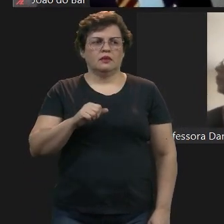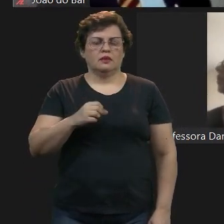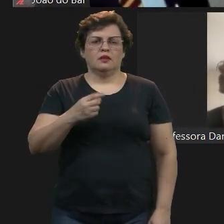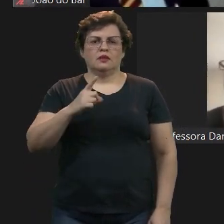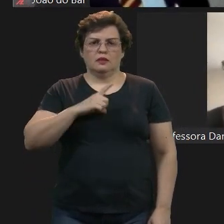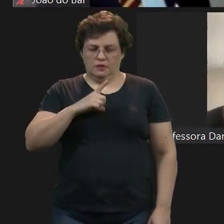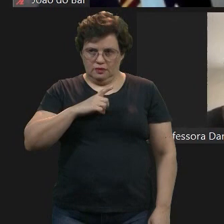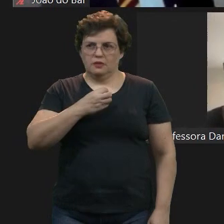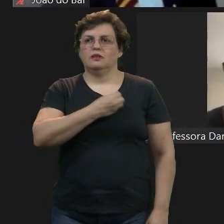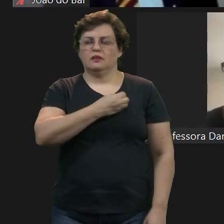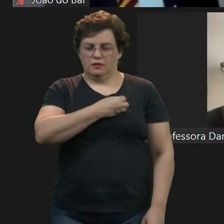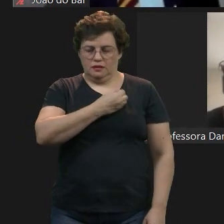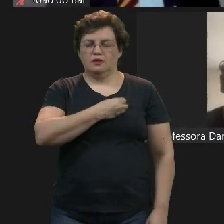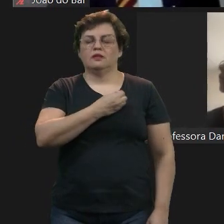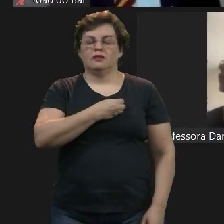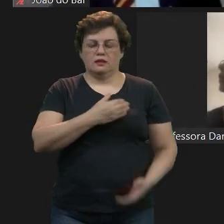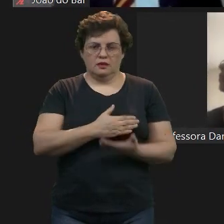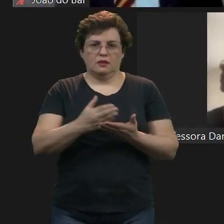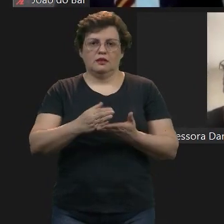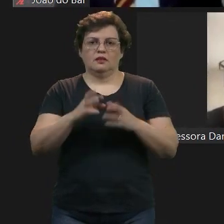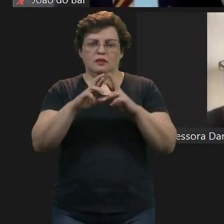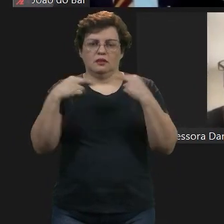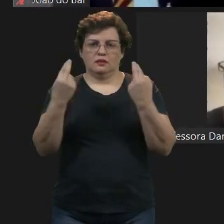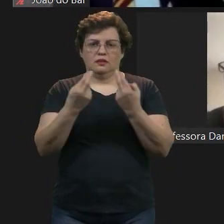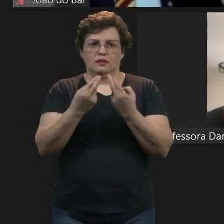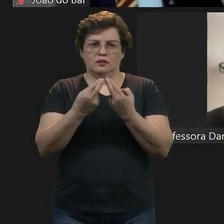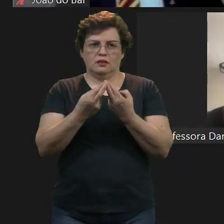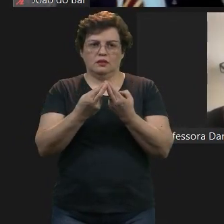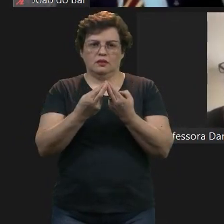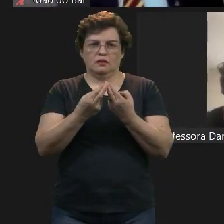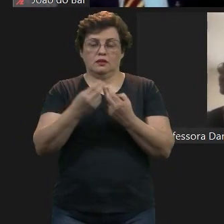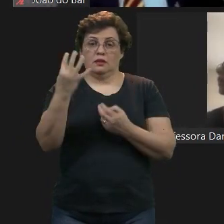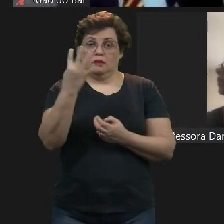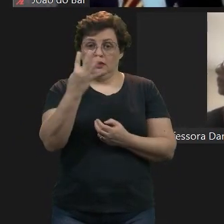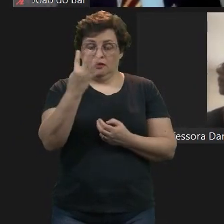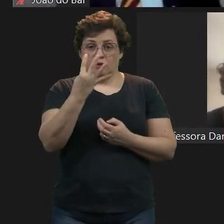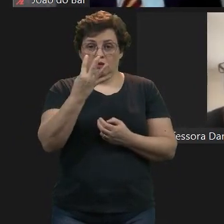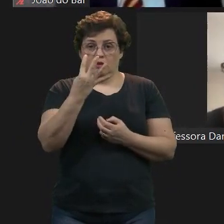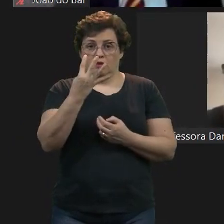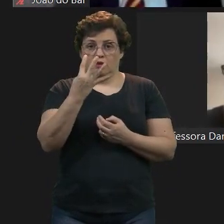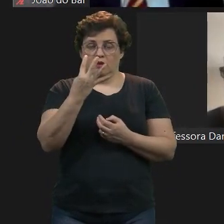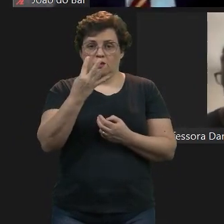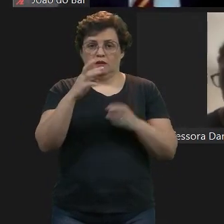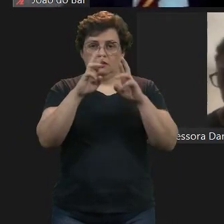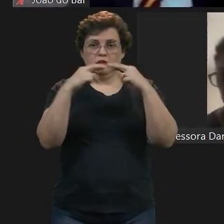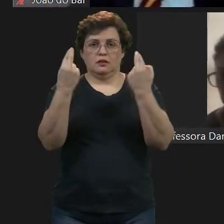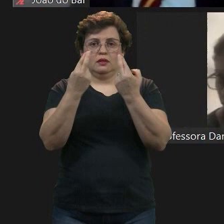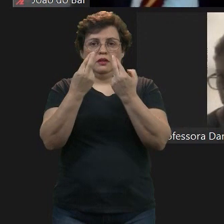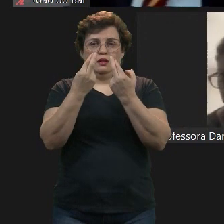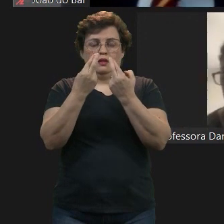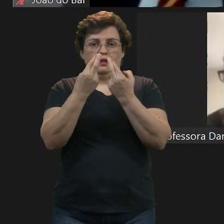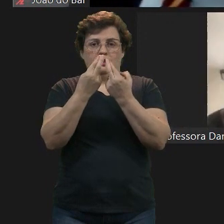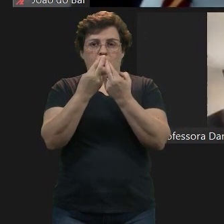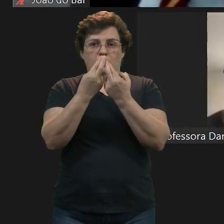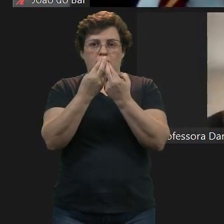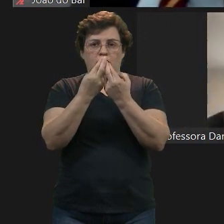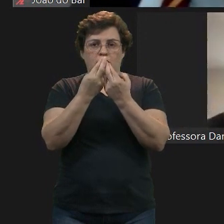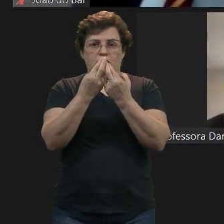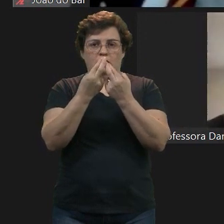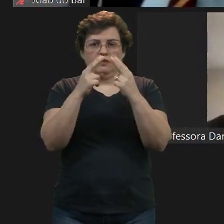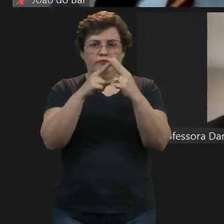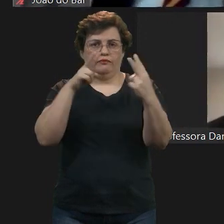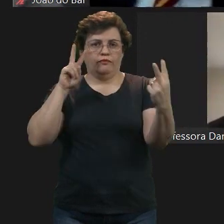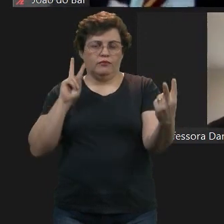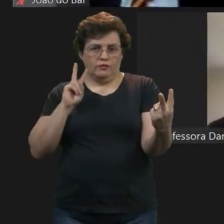número regimental, declaro aberta a presente sessão. Trata-se da quarta sessão ordinária virtual da Câmara Municipal